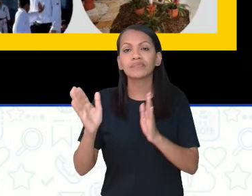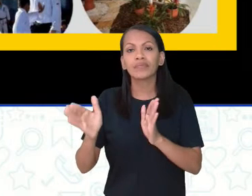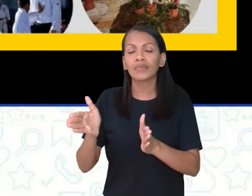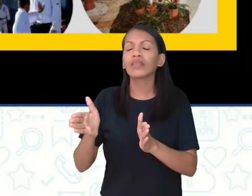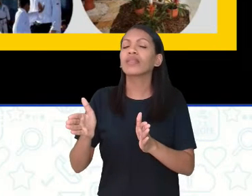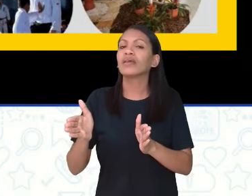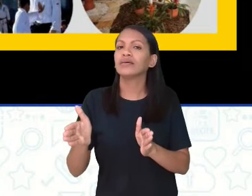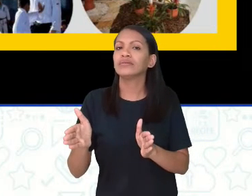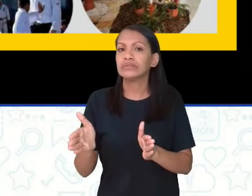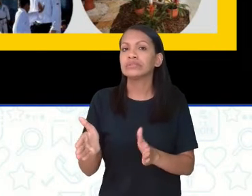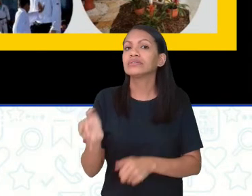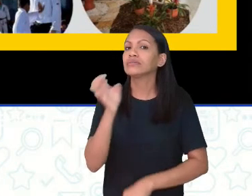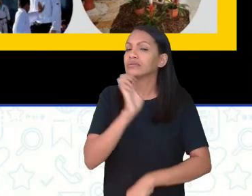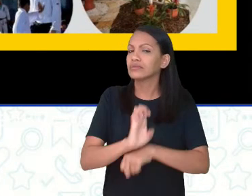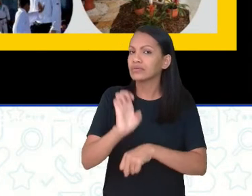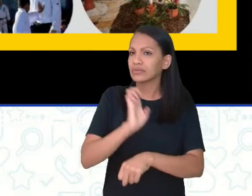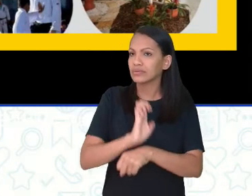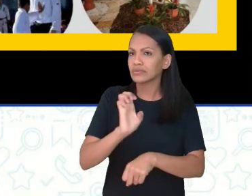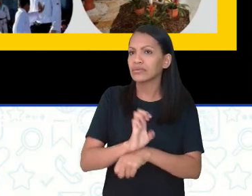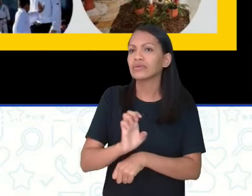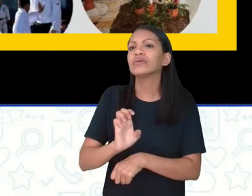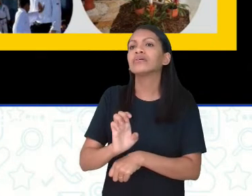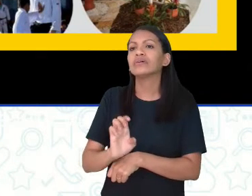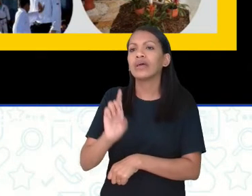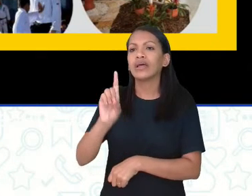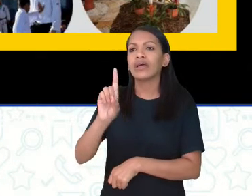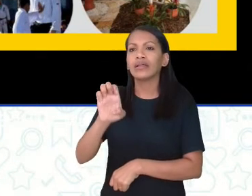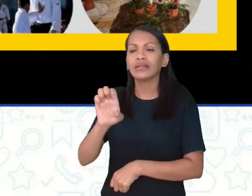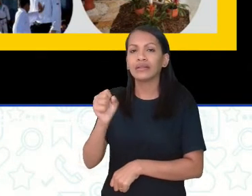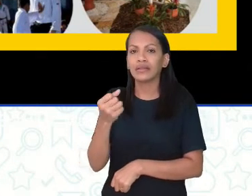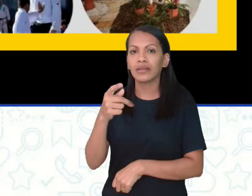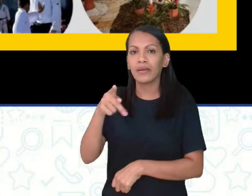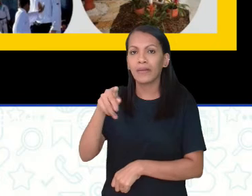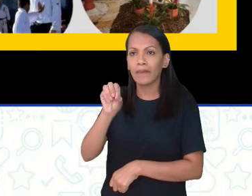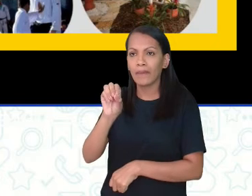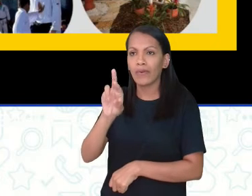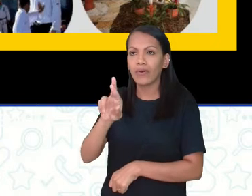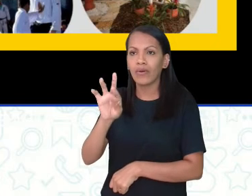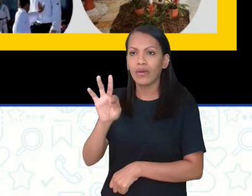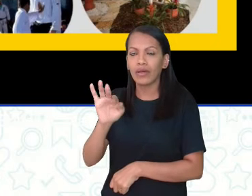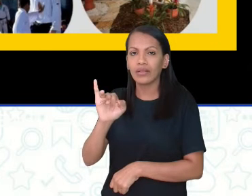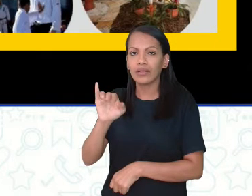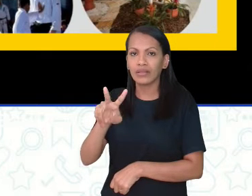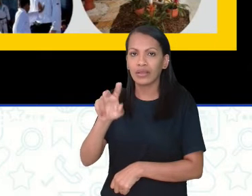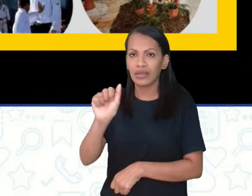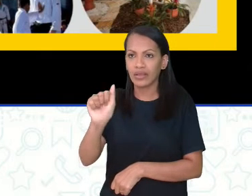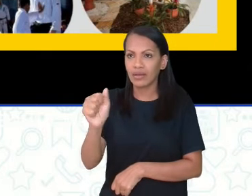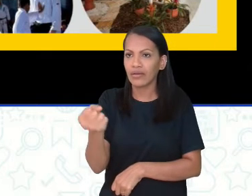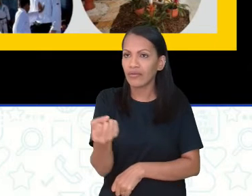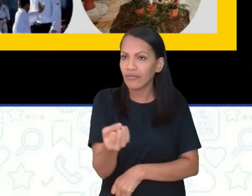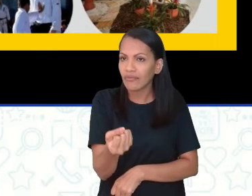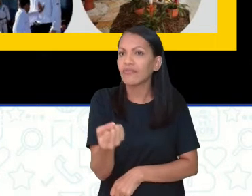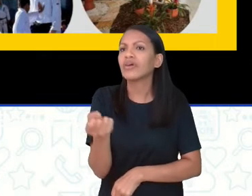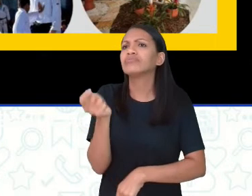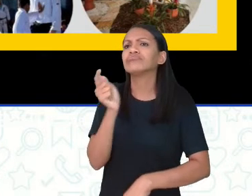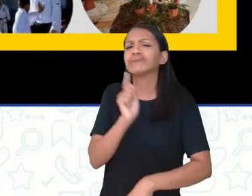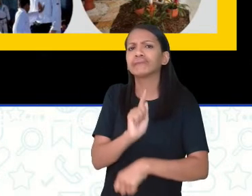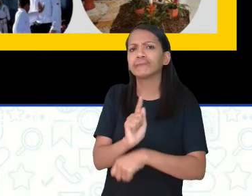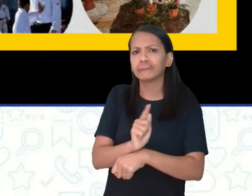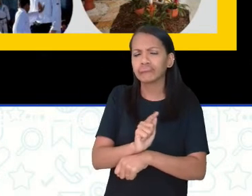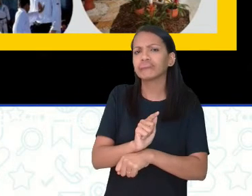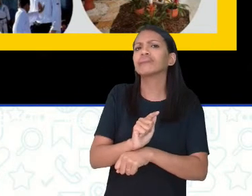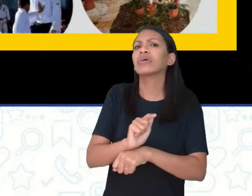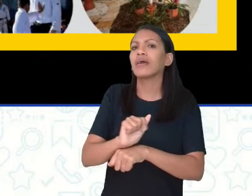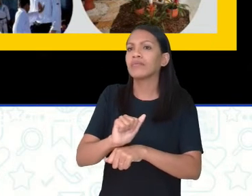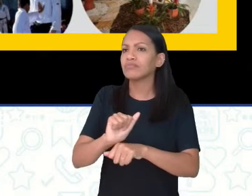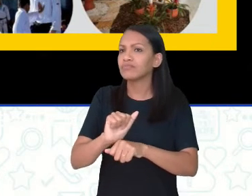autonomia das entidades desportivas, dirigentes e associações quanto à sua organização e funcionamento. E aí eu vou